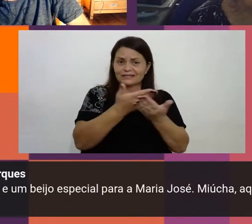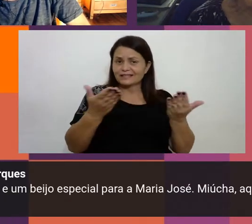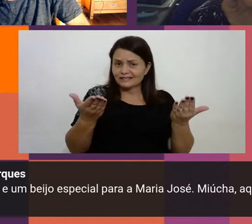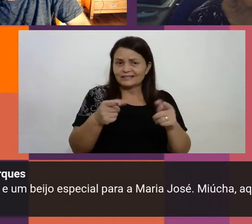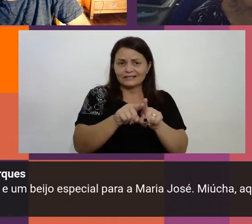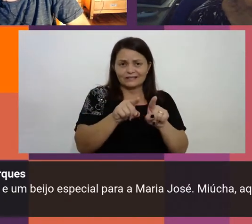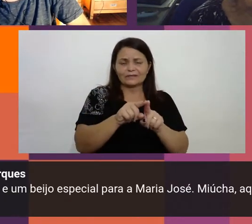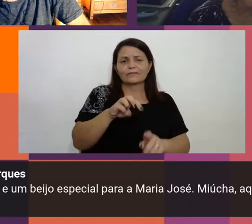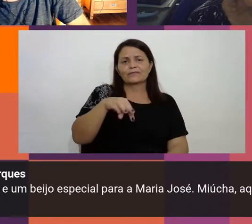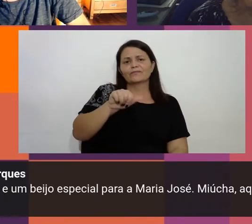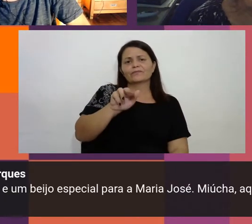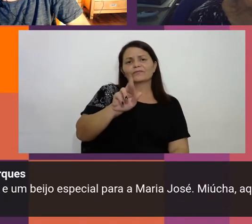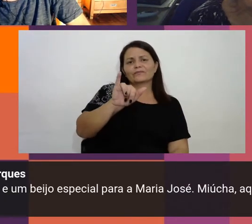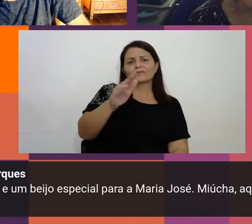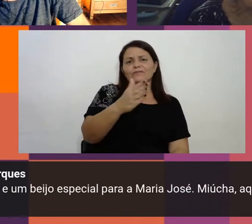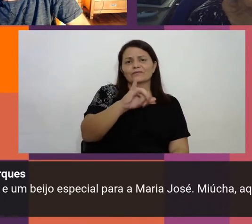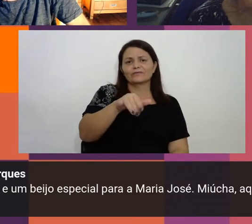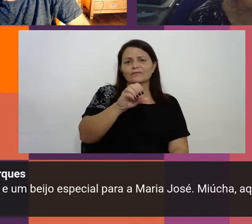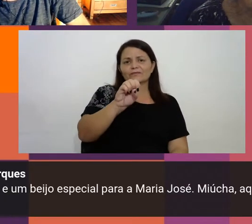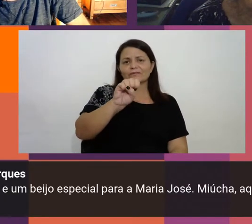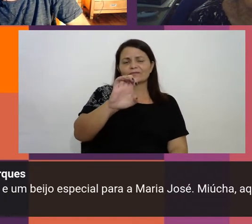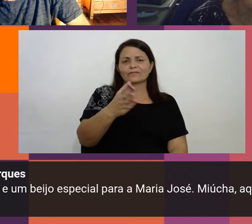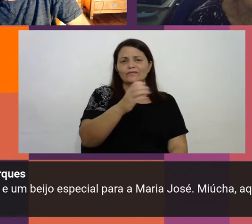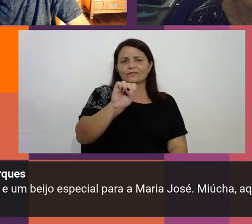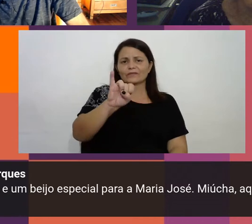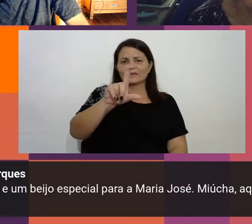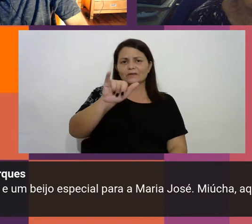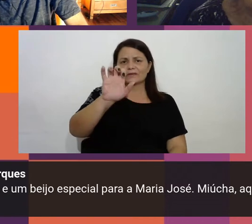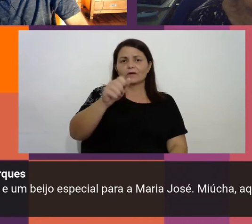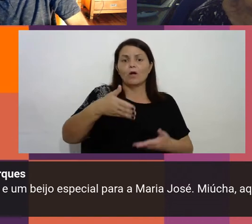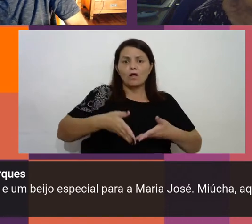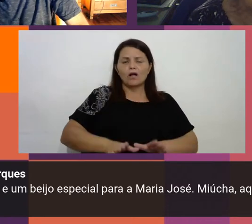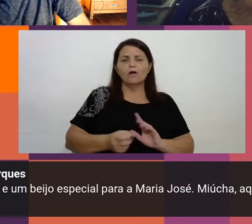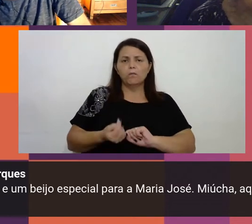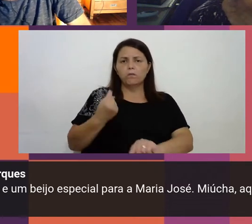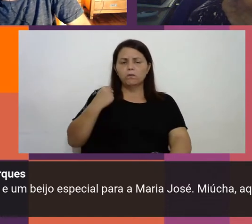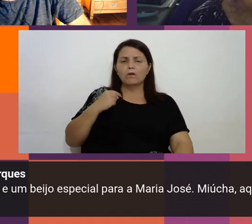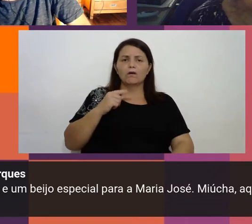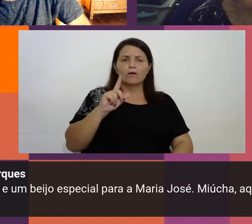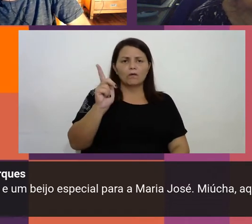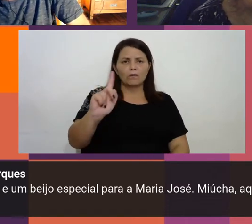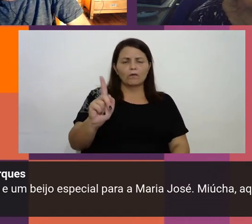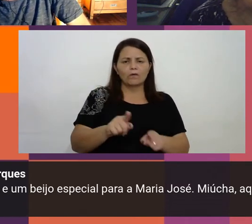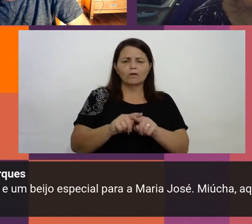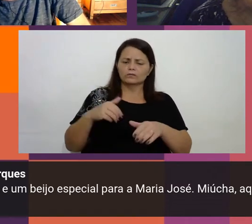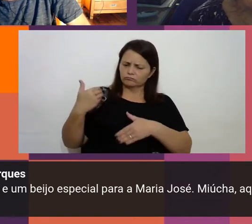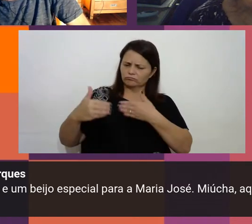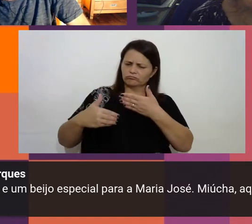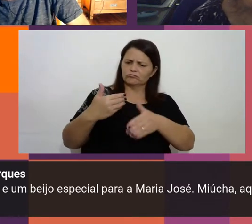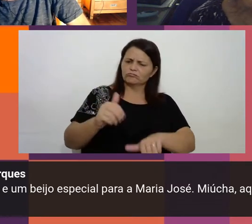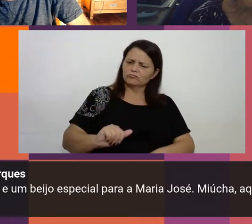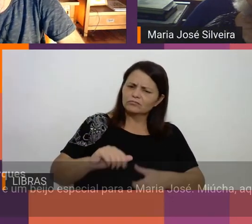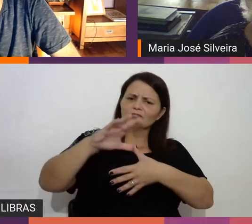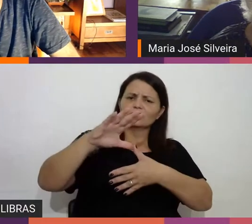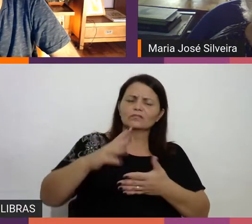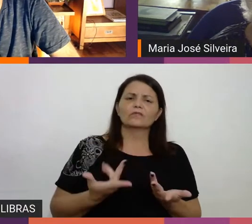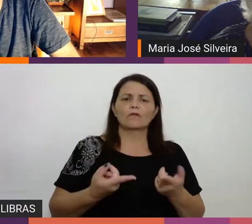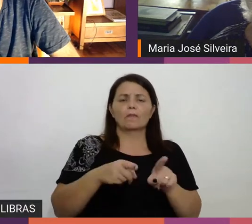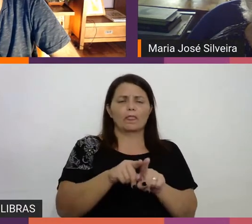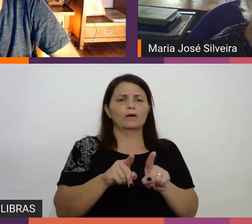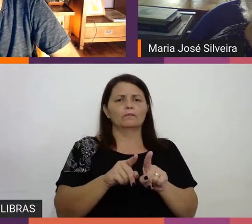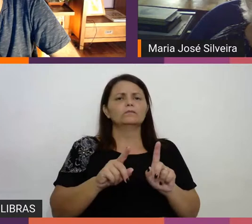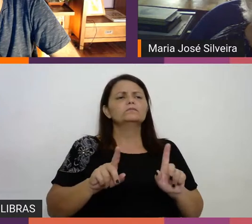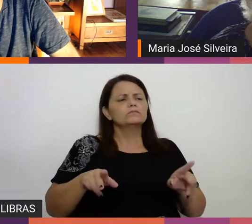gente Maria José Silveira aqui nasceu em Goiás aí depois passou pela América Latina